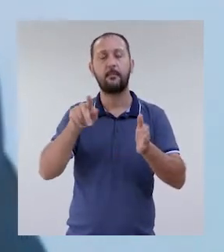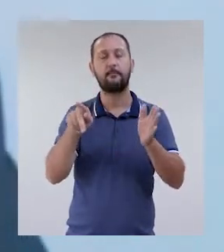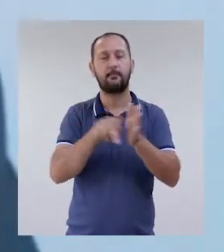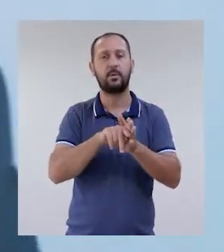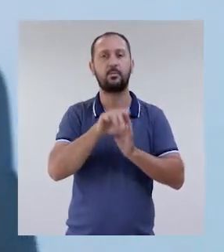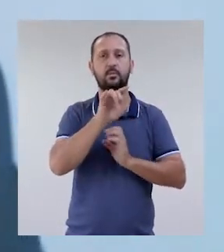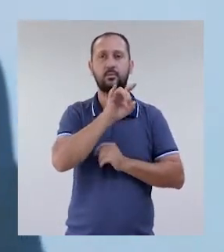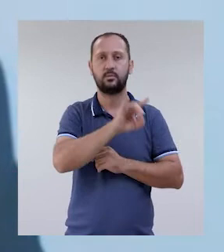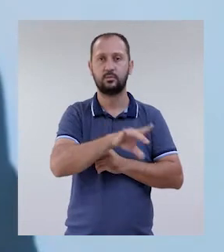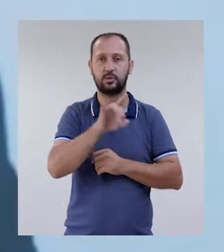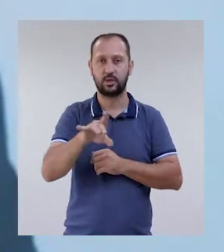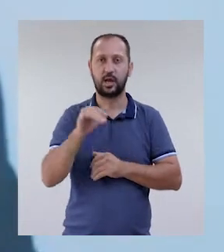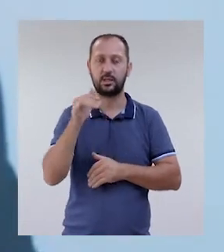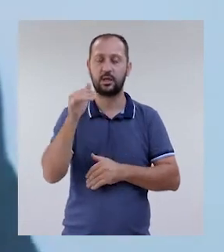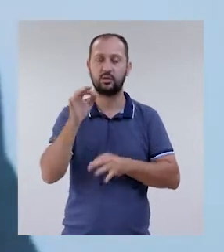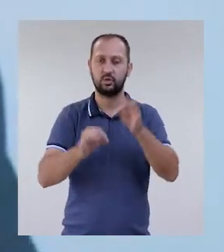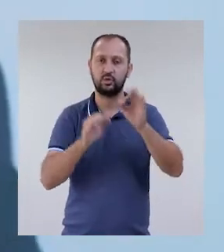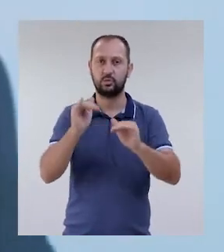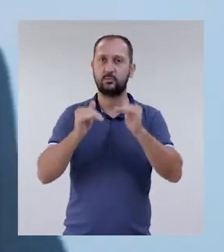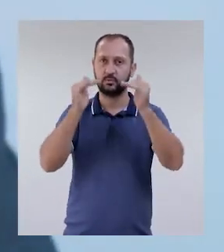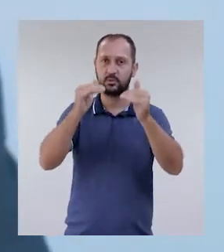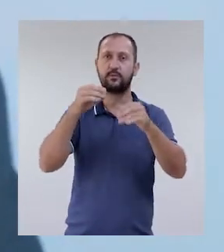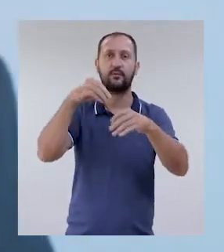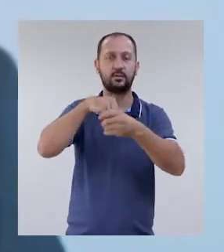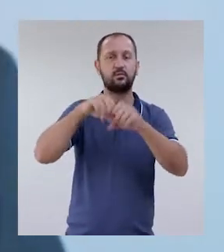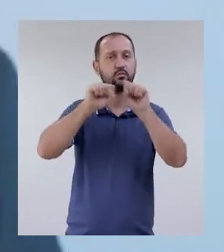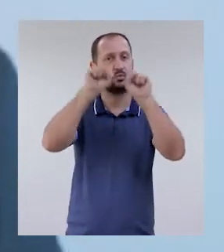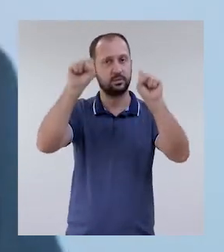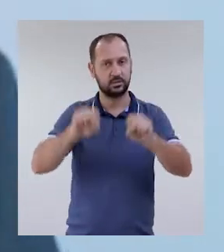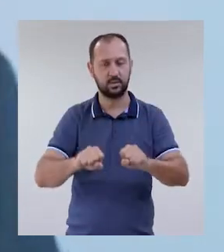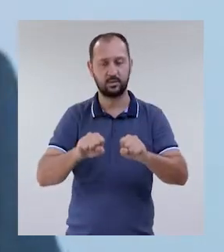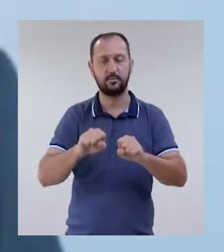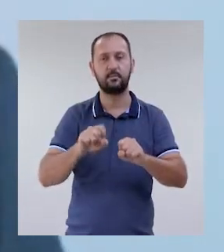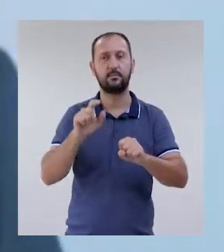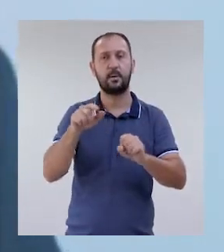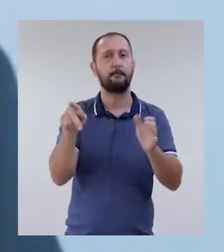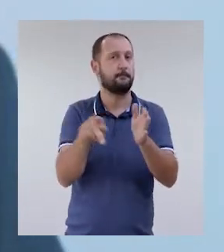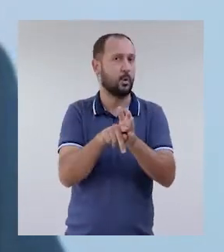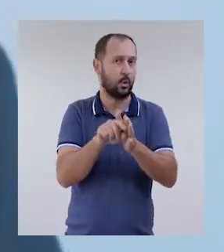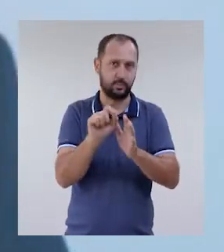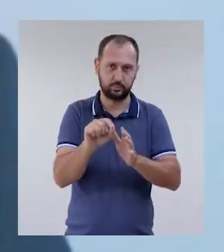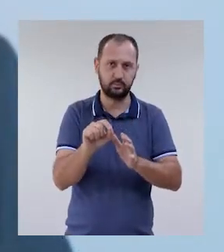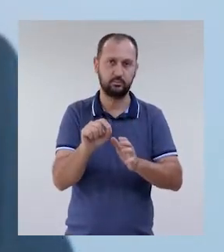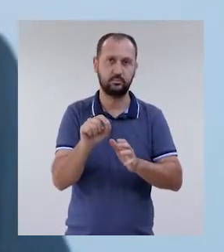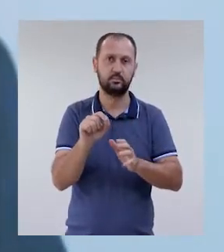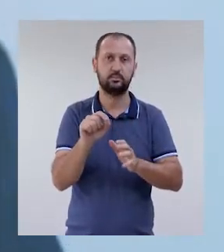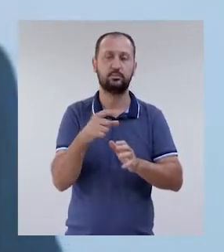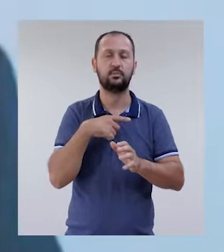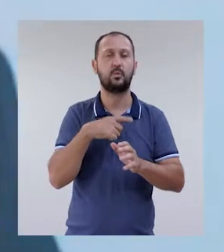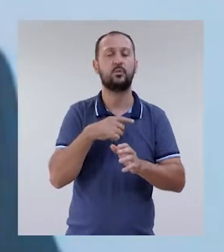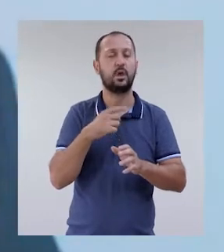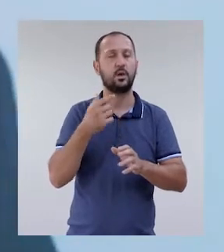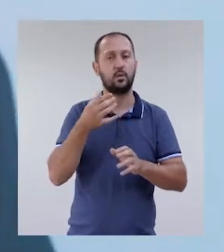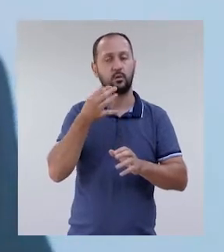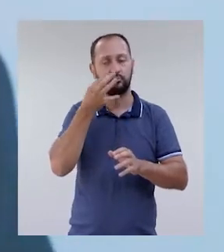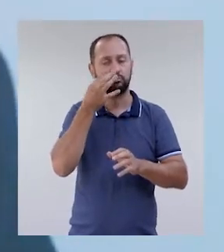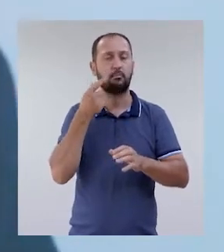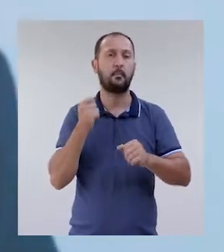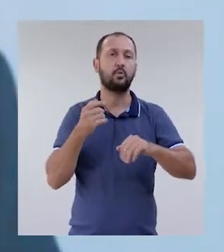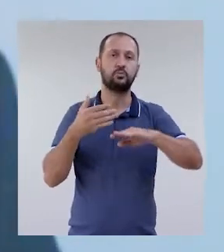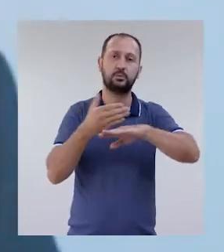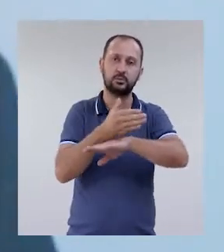monocráticas, que é de cada desembargador, e isso é feito pelo sistema SAGE, que é o sistema eletrônico, e, portanto, eu tenho